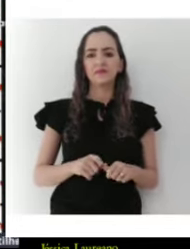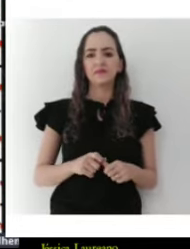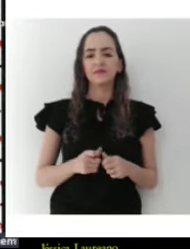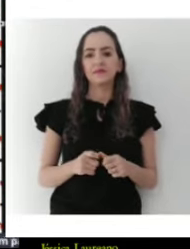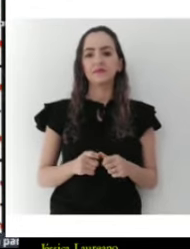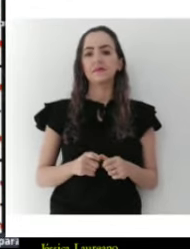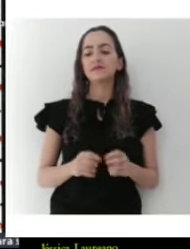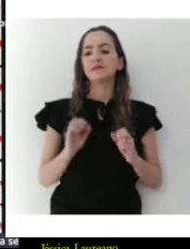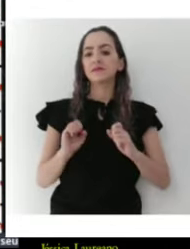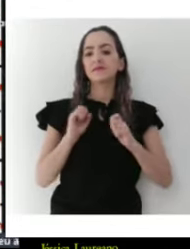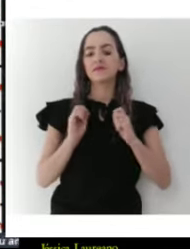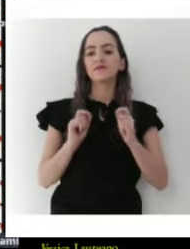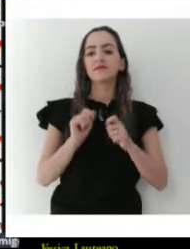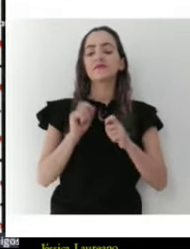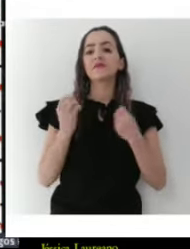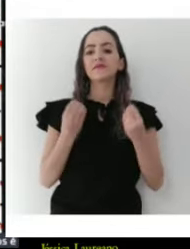distribuição. Então, se eu tenho